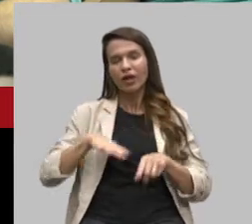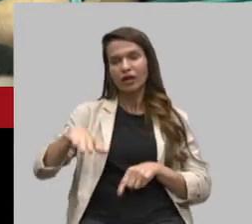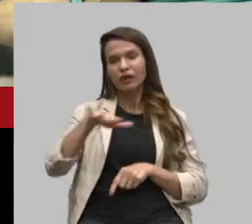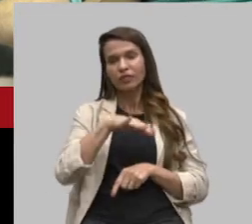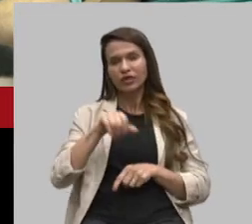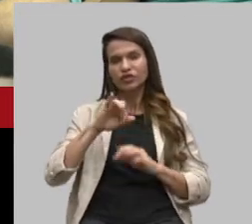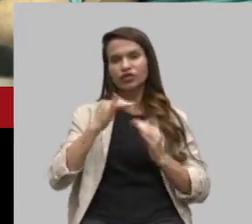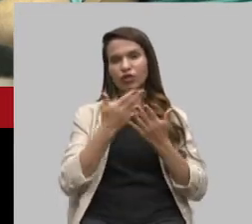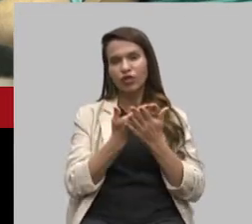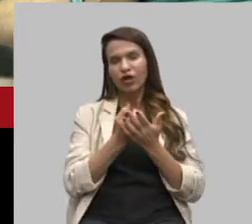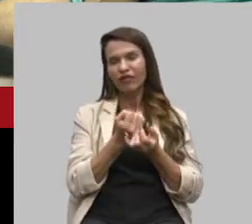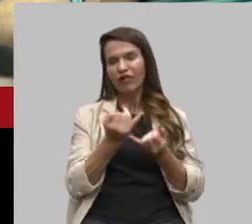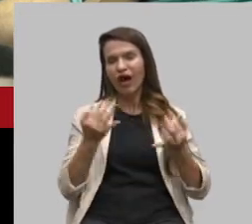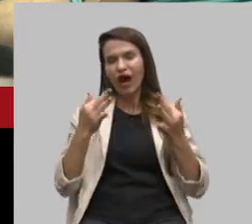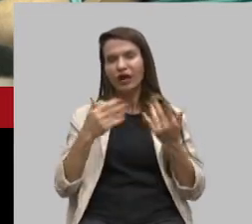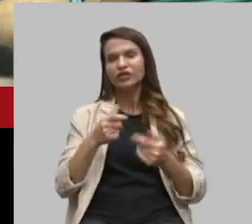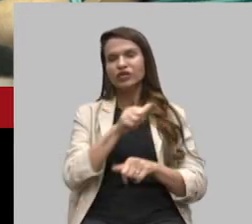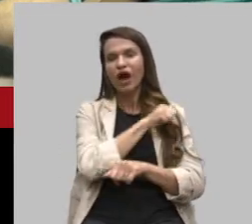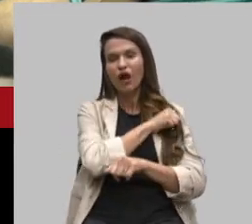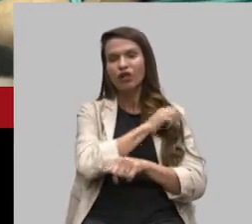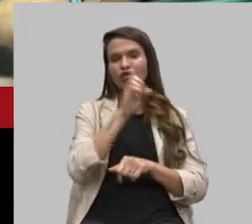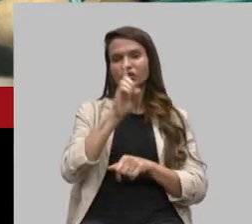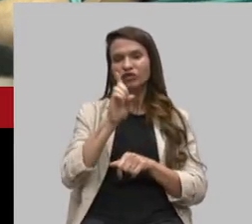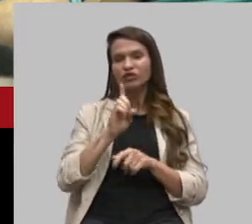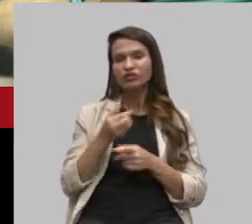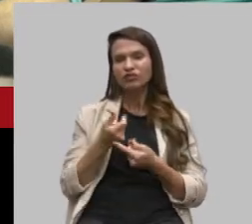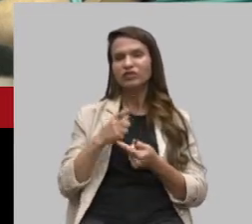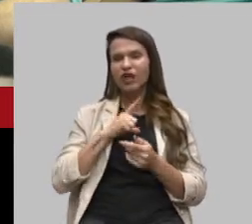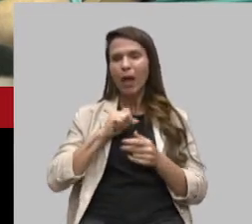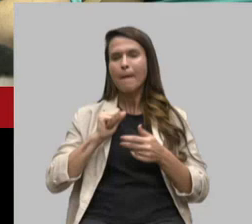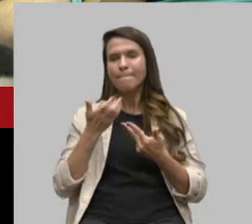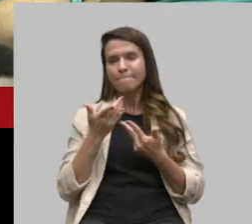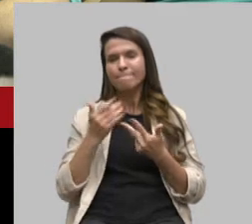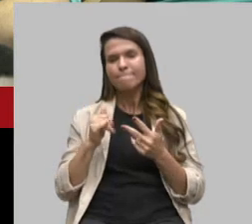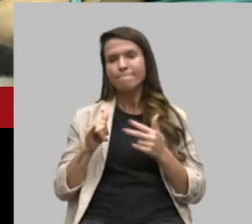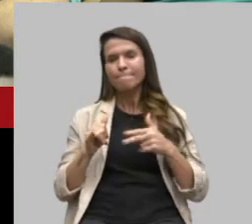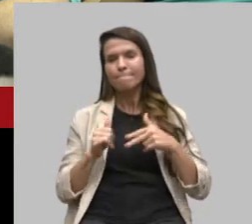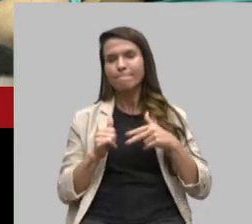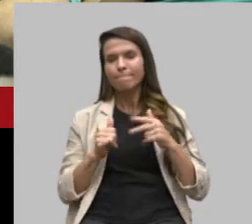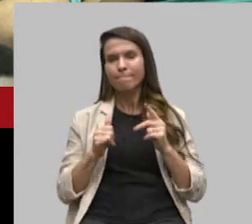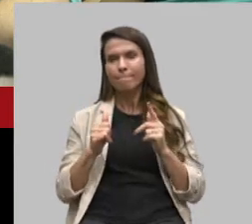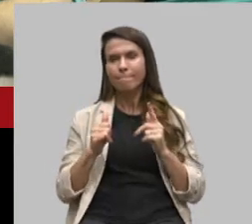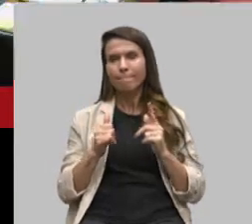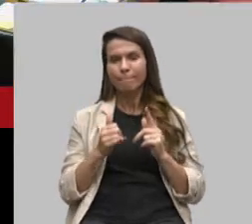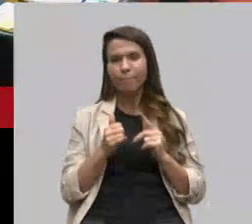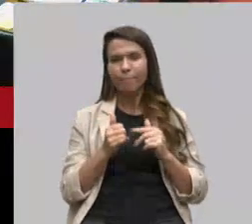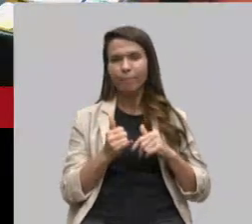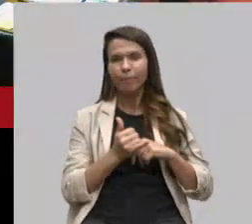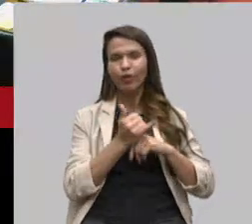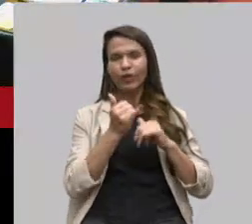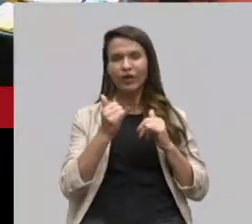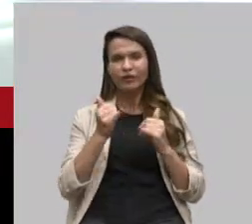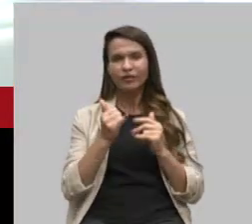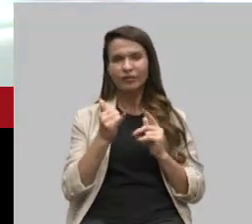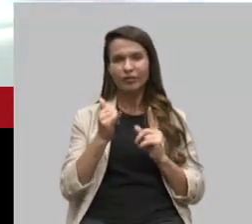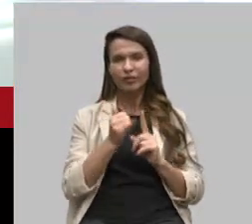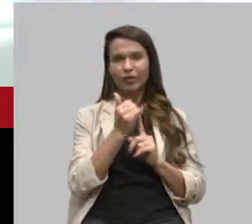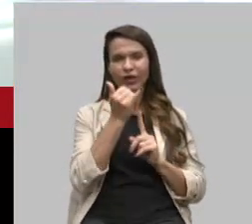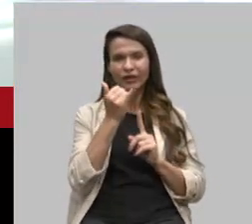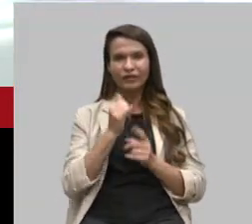onde vários alunos com deficiência oculta sofrem bullying e tem a saúde mental deteriorada Ok obrigado